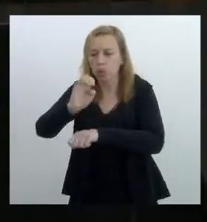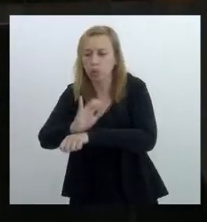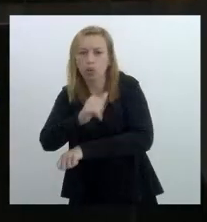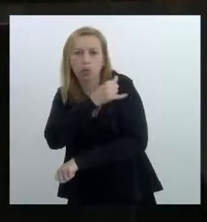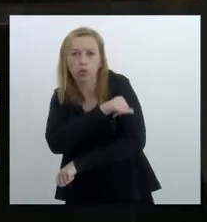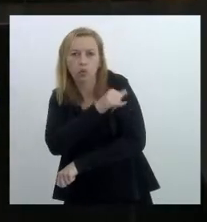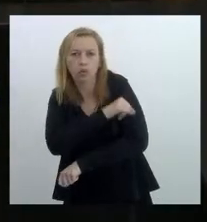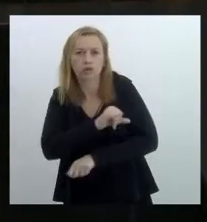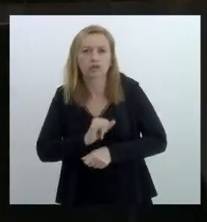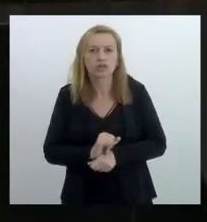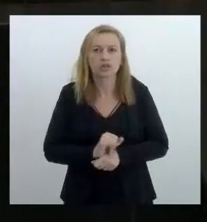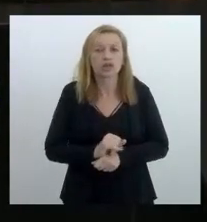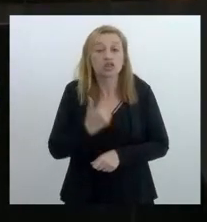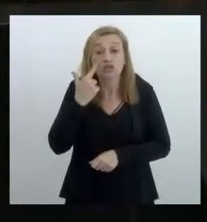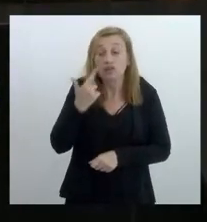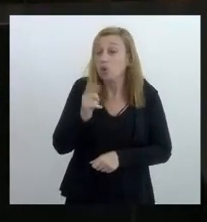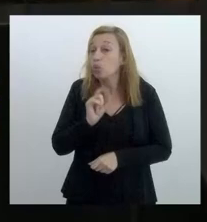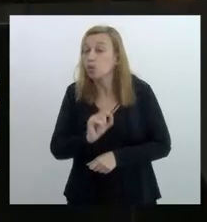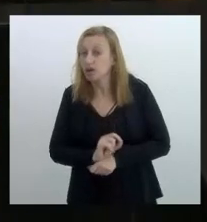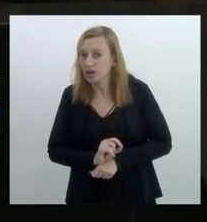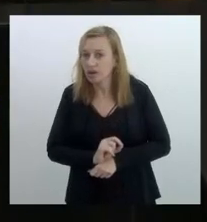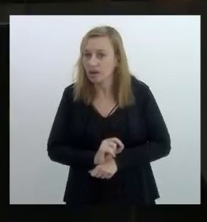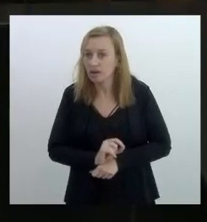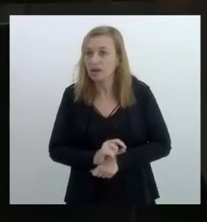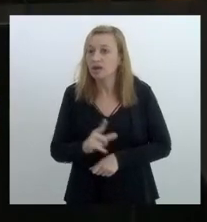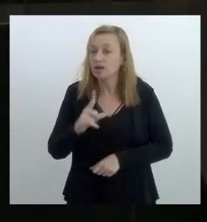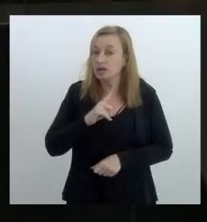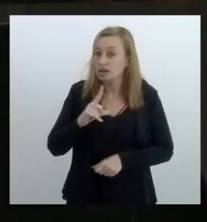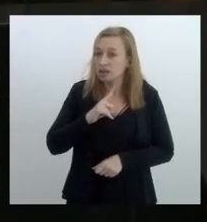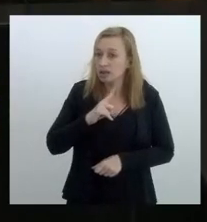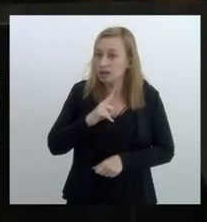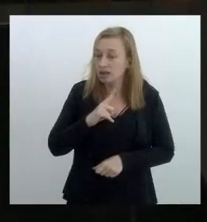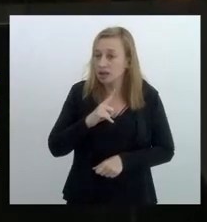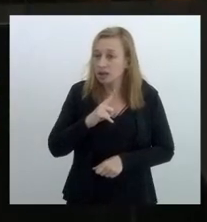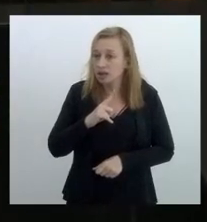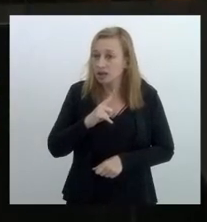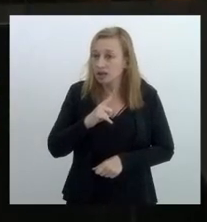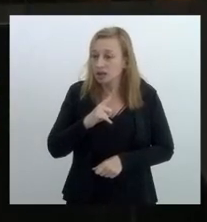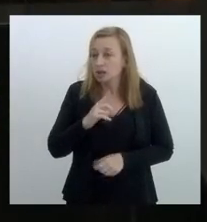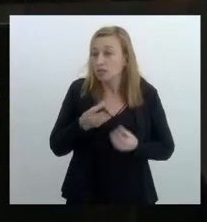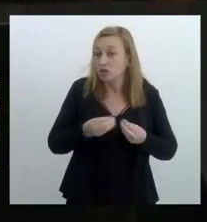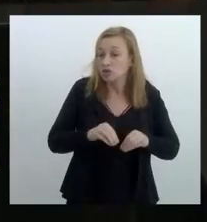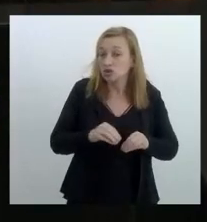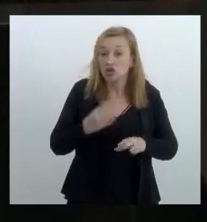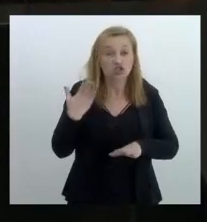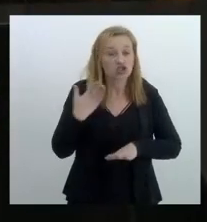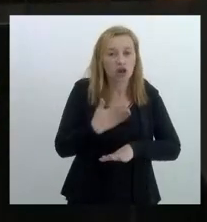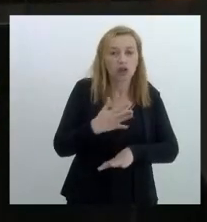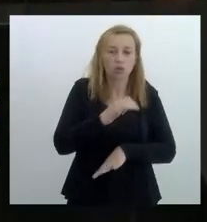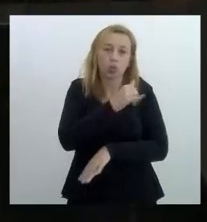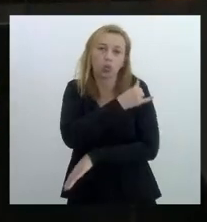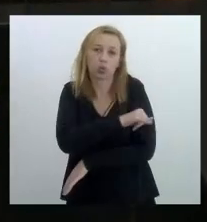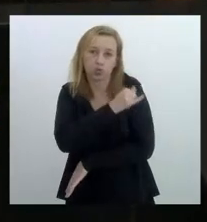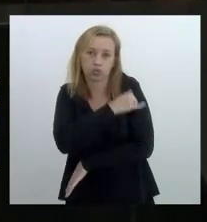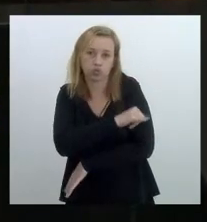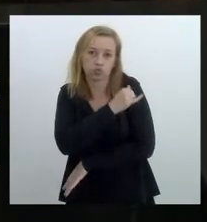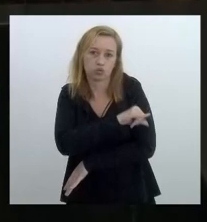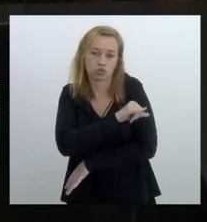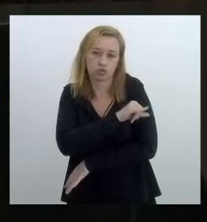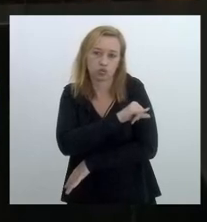Rio de Janeiro, a gente vê e tem como consequência direta o Rio de Janeiro